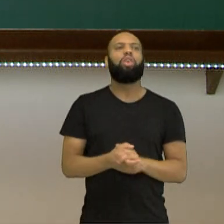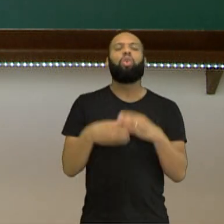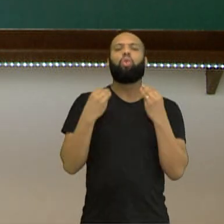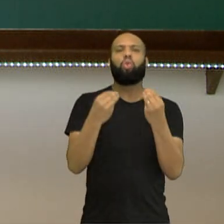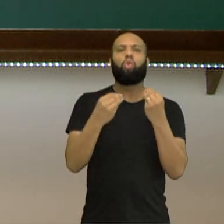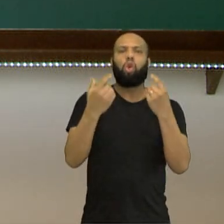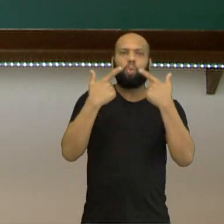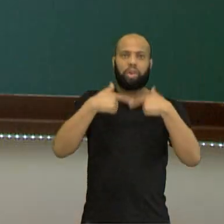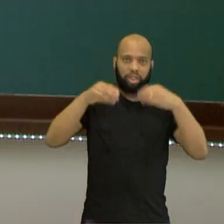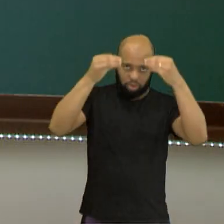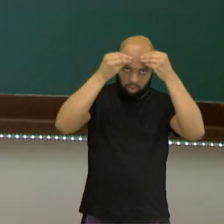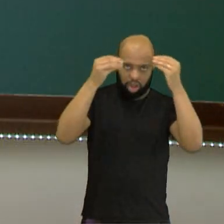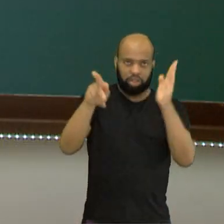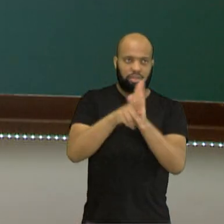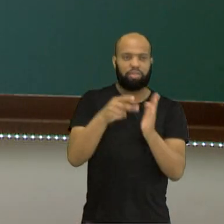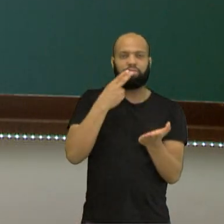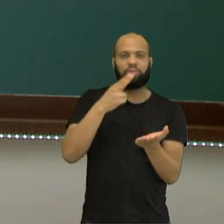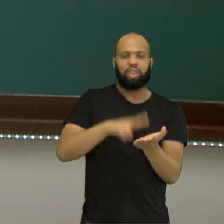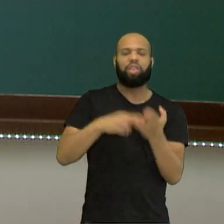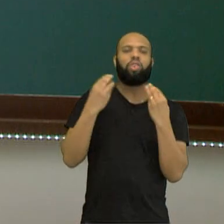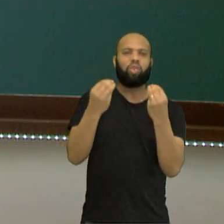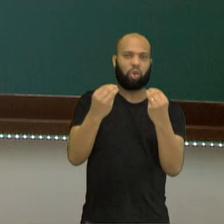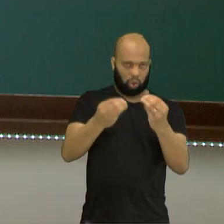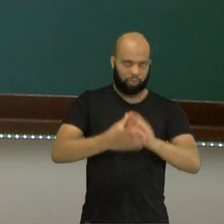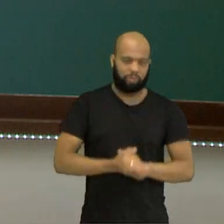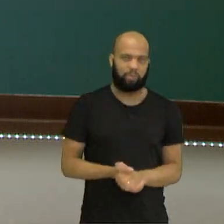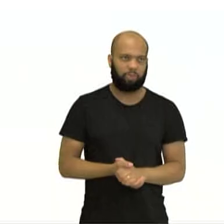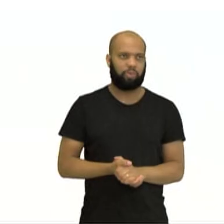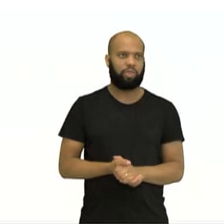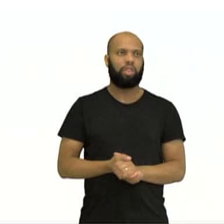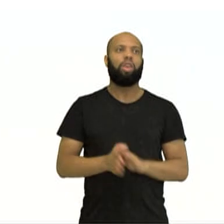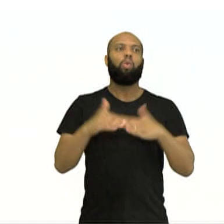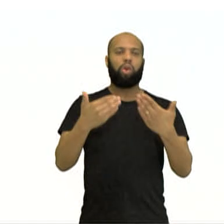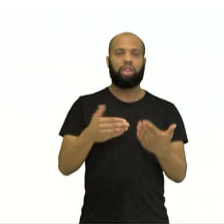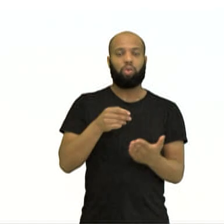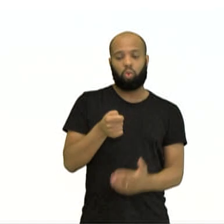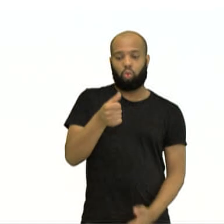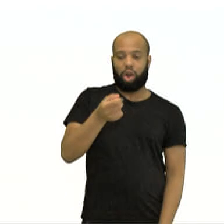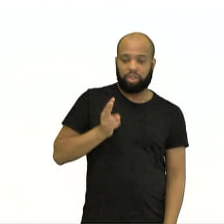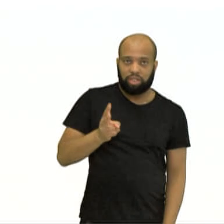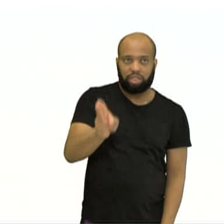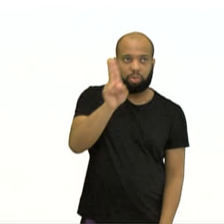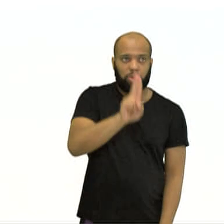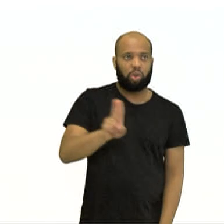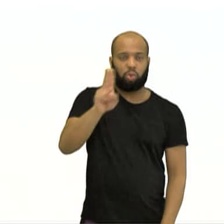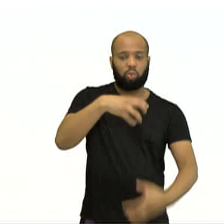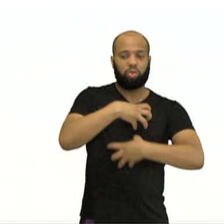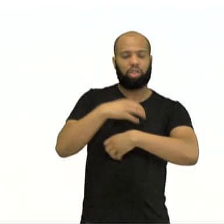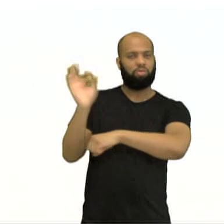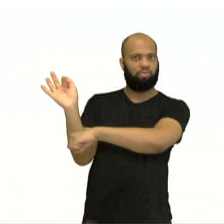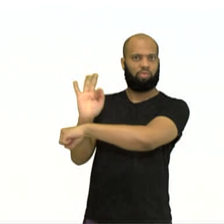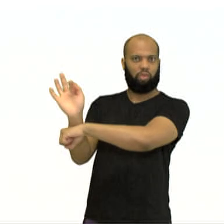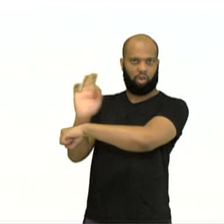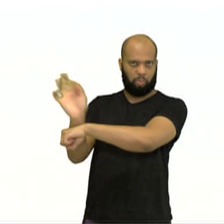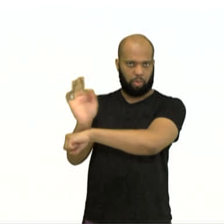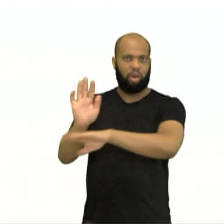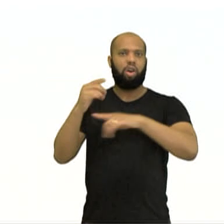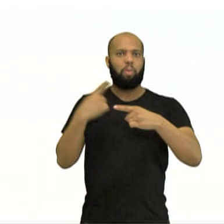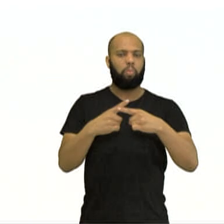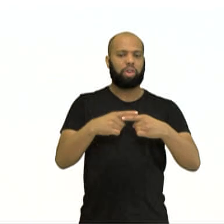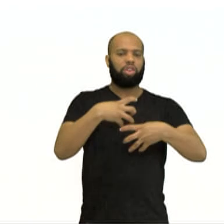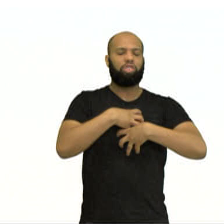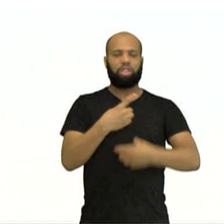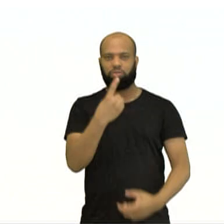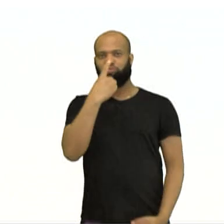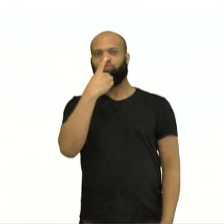linguagem nesta carta, meus queridos? Vai lá para o slide, vamos lá. Normalmente se utiliza o padrão formal. Este grau de